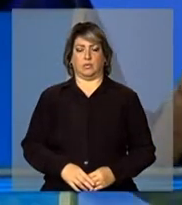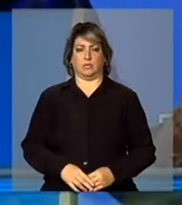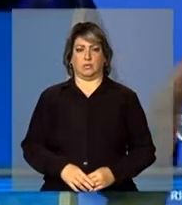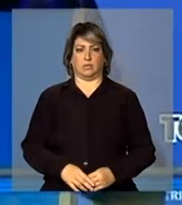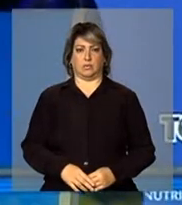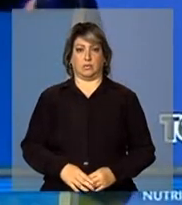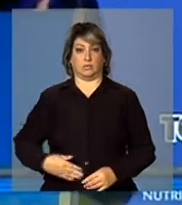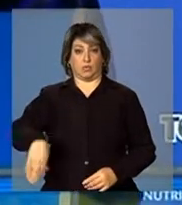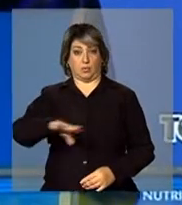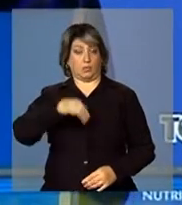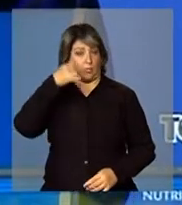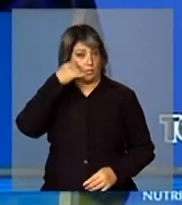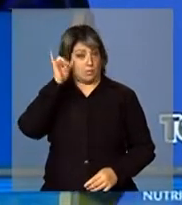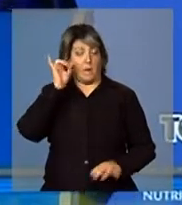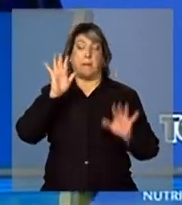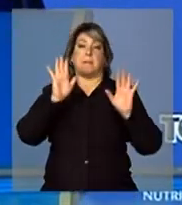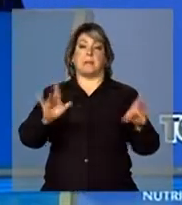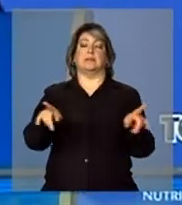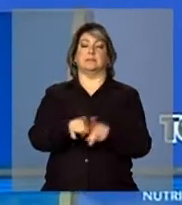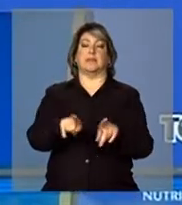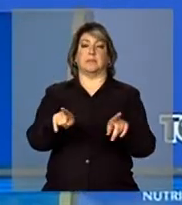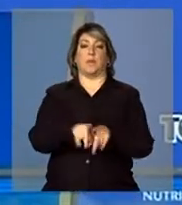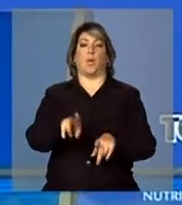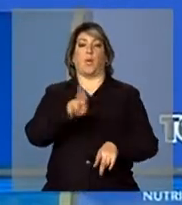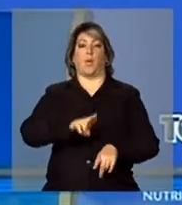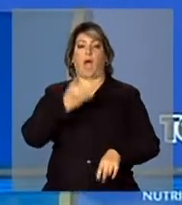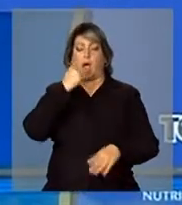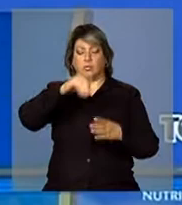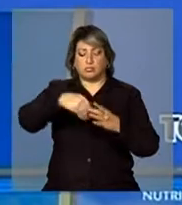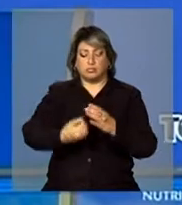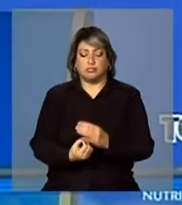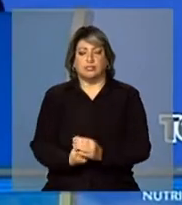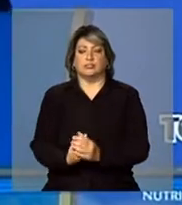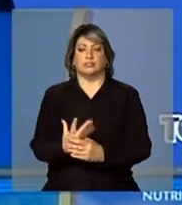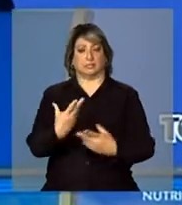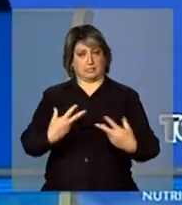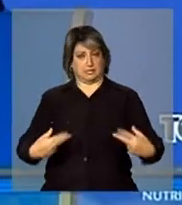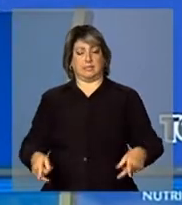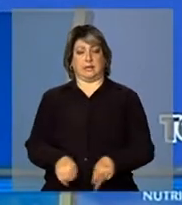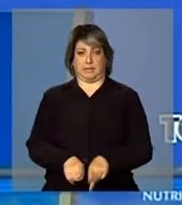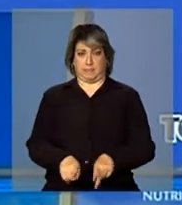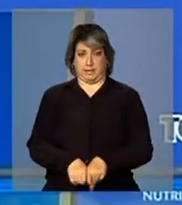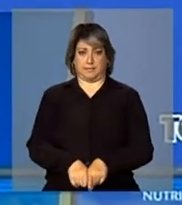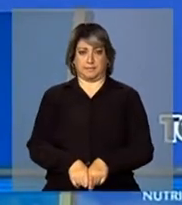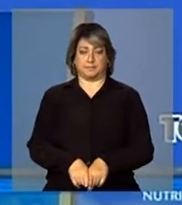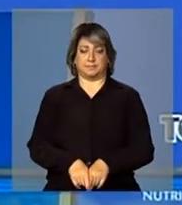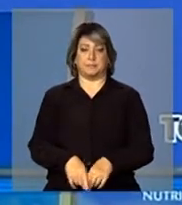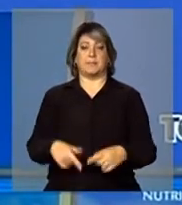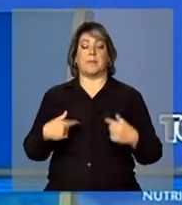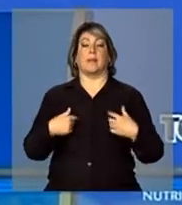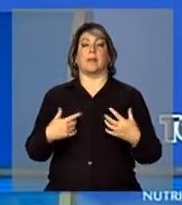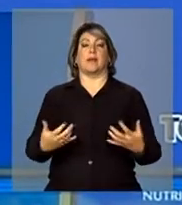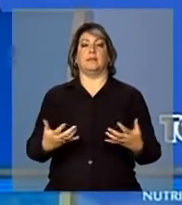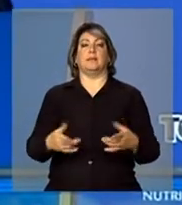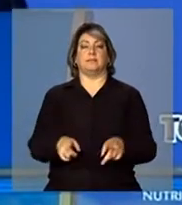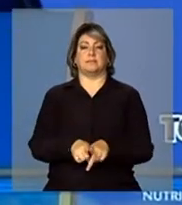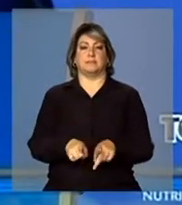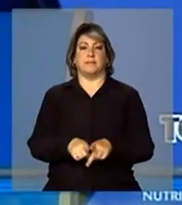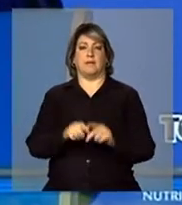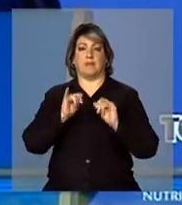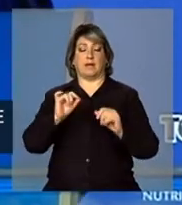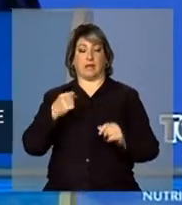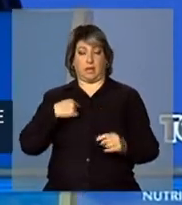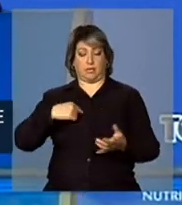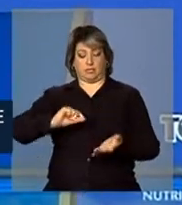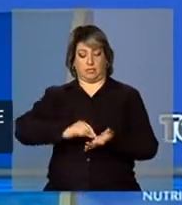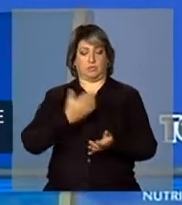na pecuária, mas também para uso na agricultura. Eu quero também destacar que eu